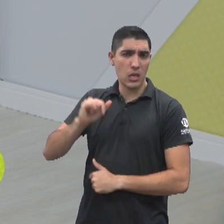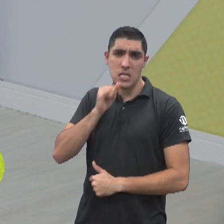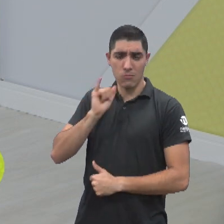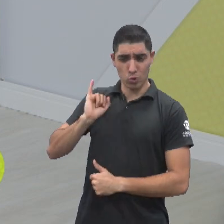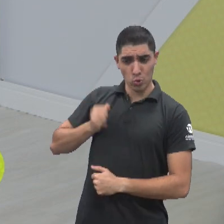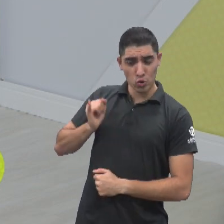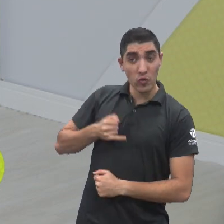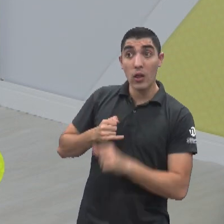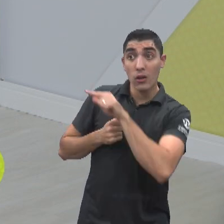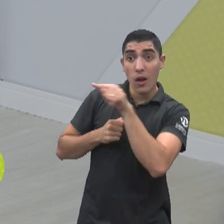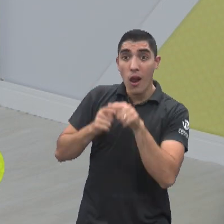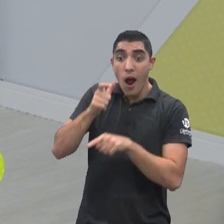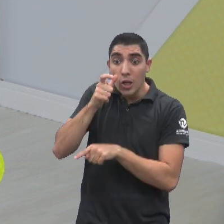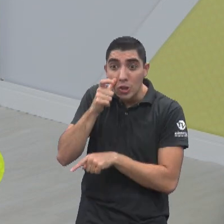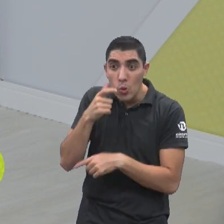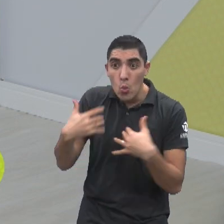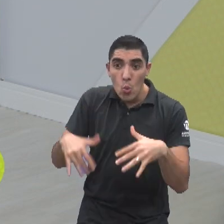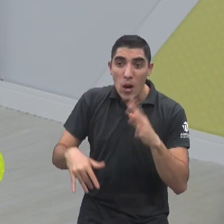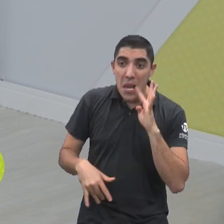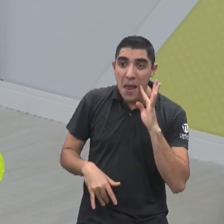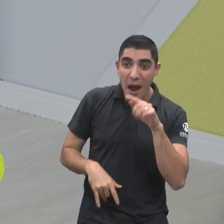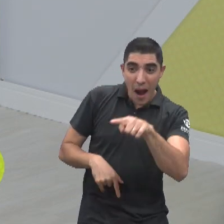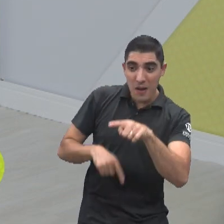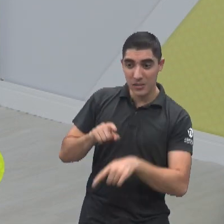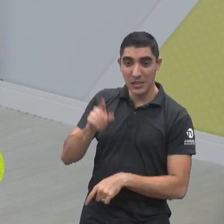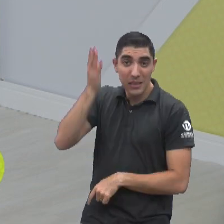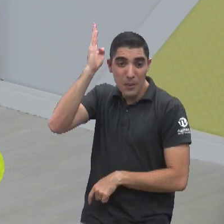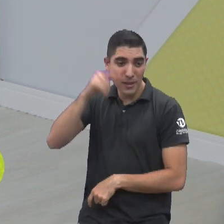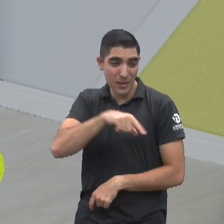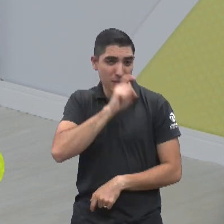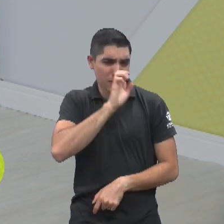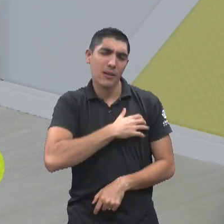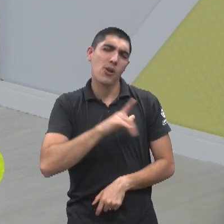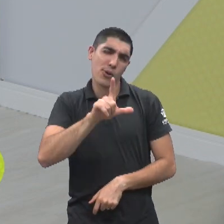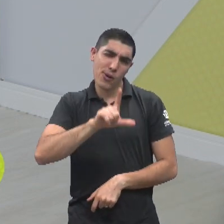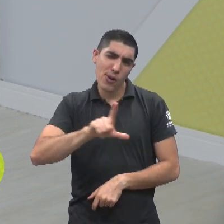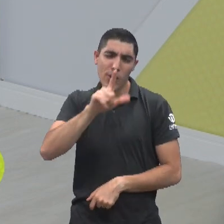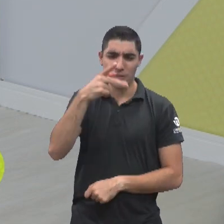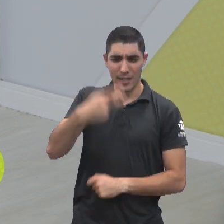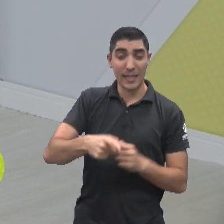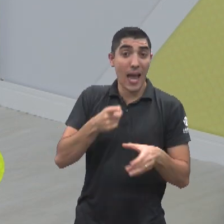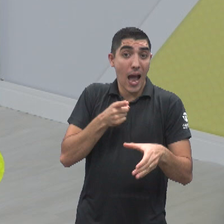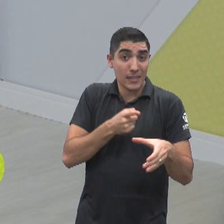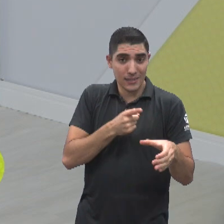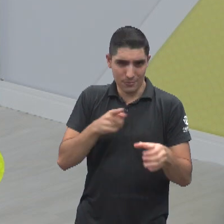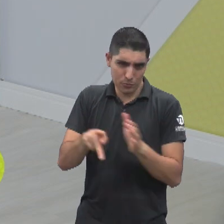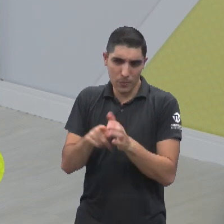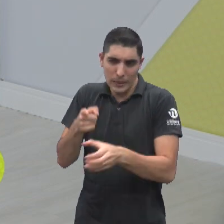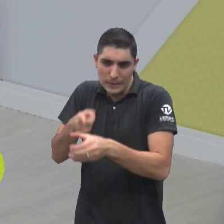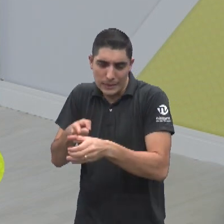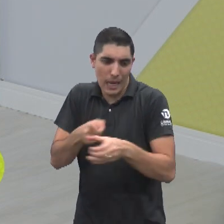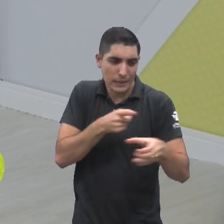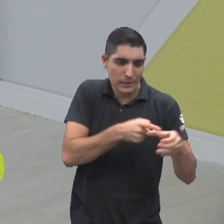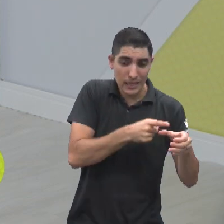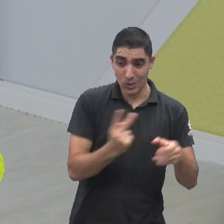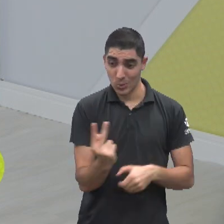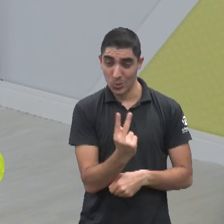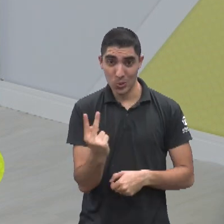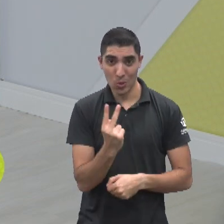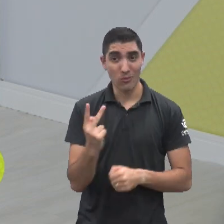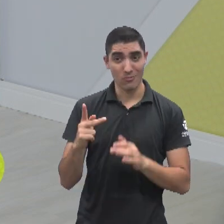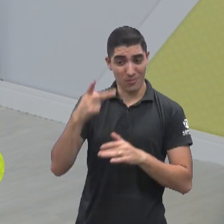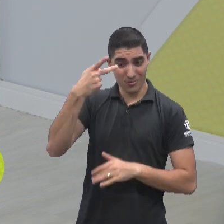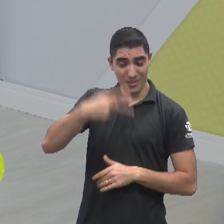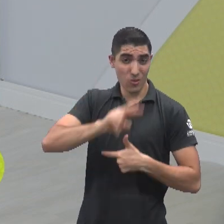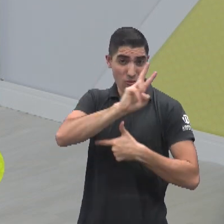jogo como esse movimenta. Não, obviamente que a cidade de São José, a cidade de Taubaté, as duas equipes, obviamente, é o clássico do Vale. E quem gosta